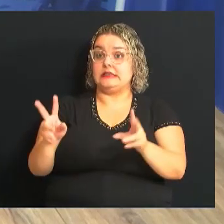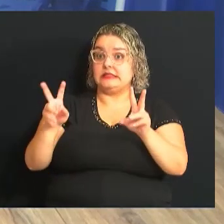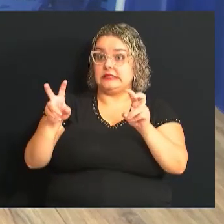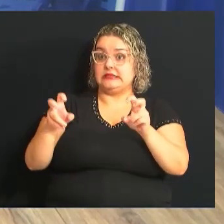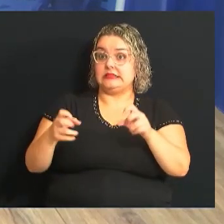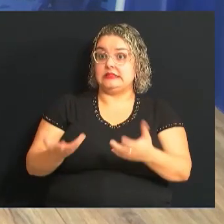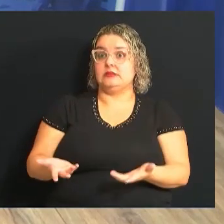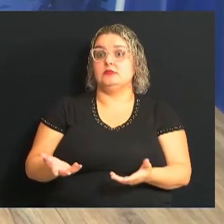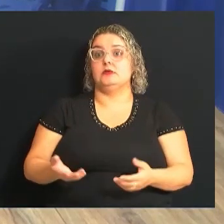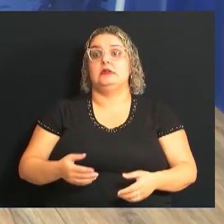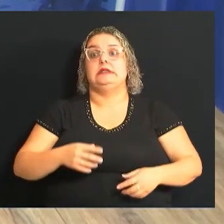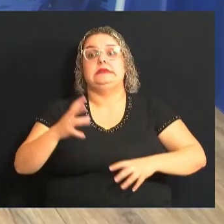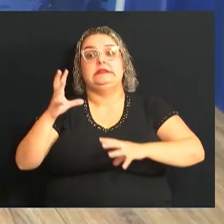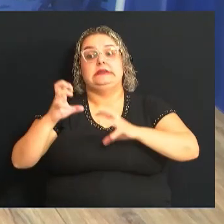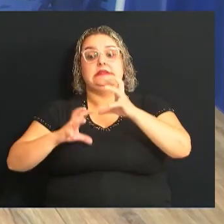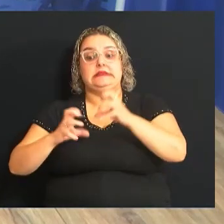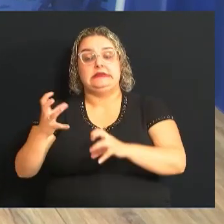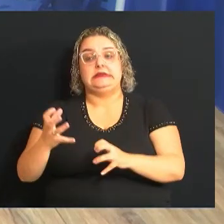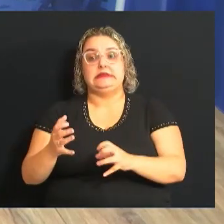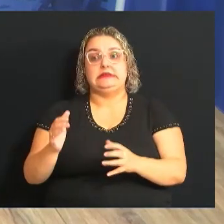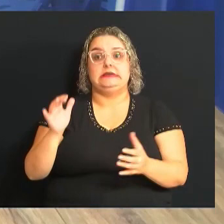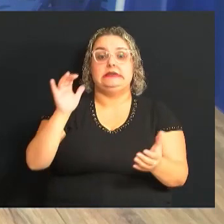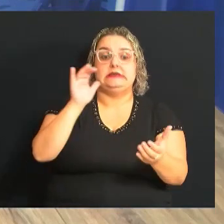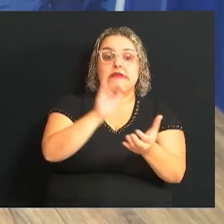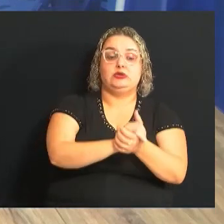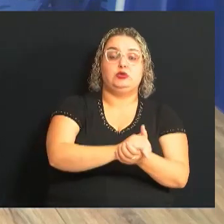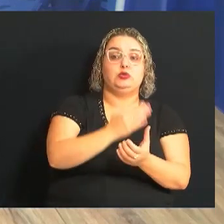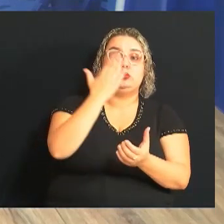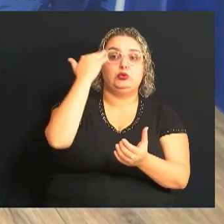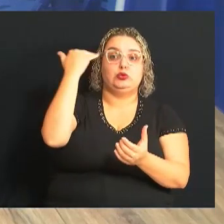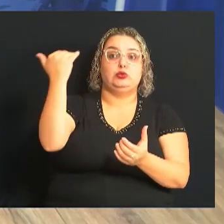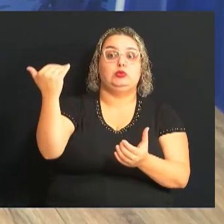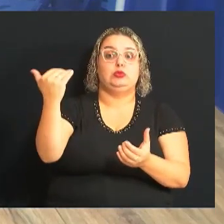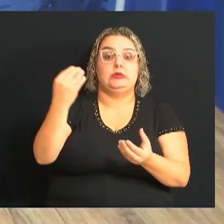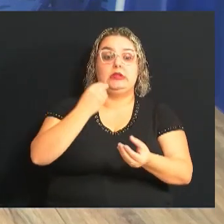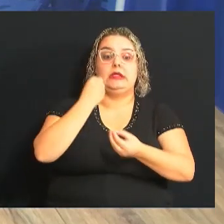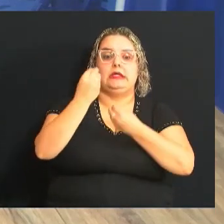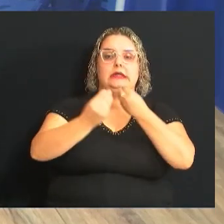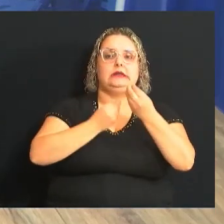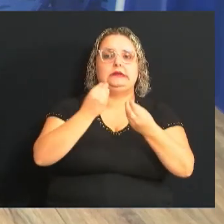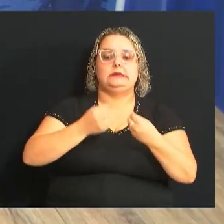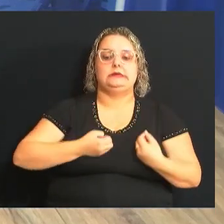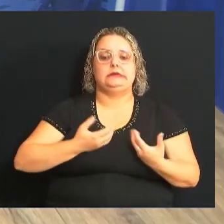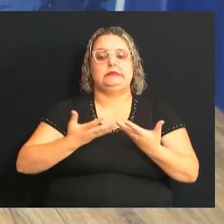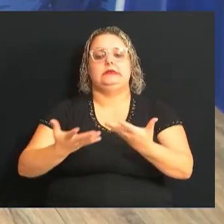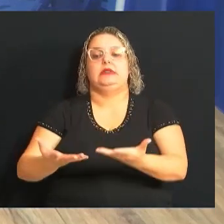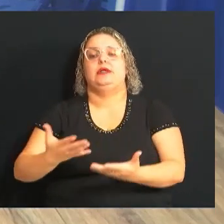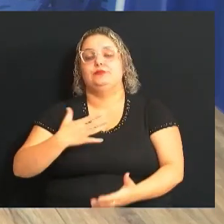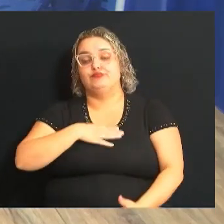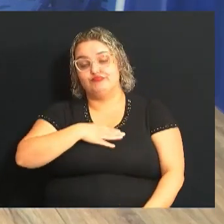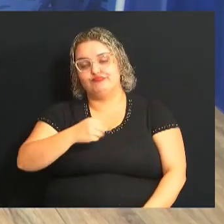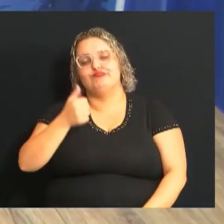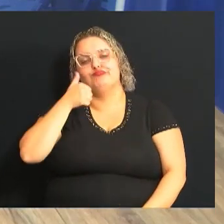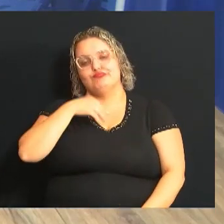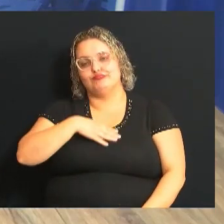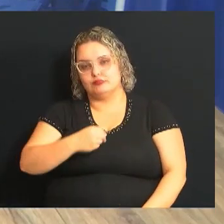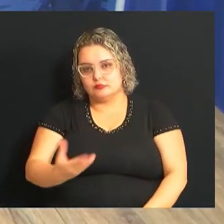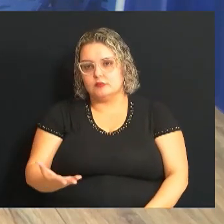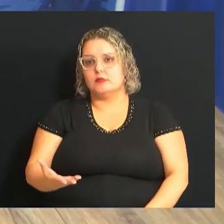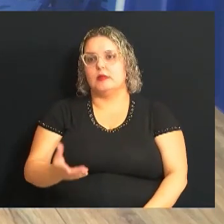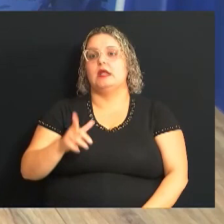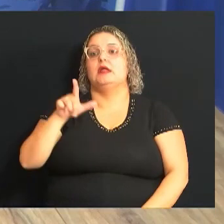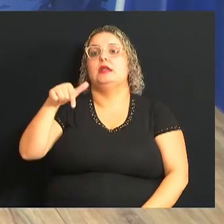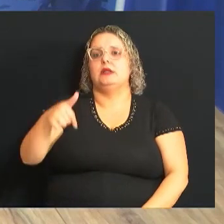briga entre casais de pessoas famosas e como isso expõe os filhos. E depois a gente vai